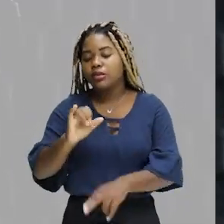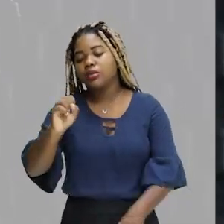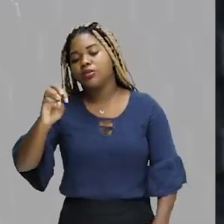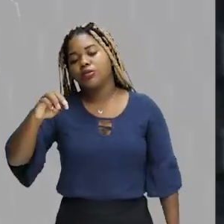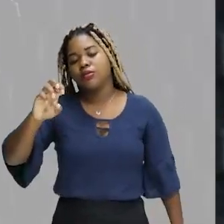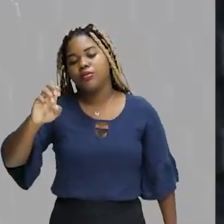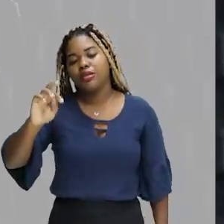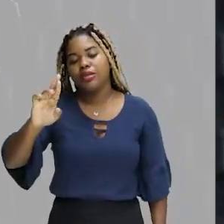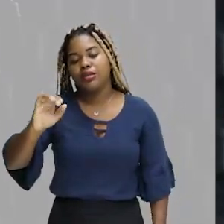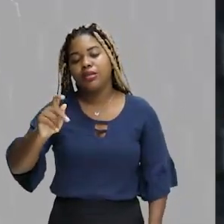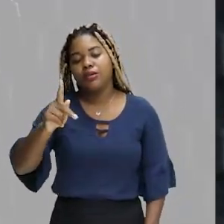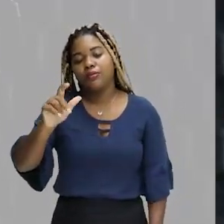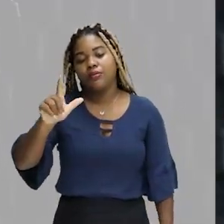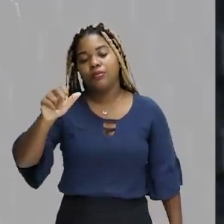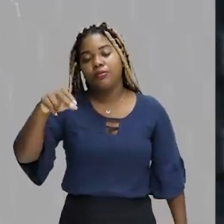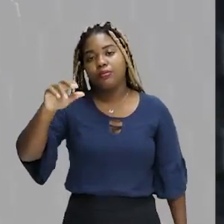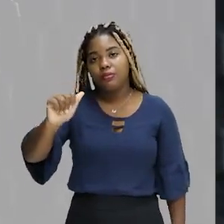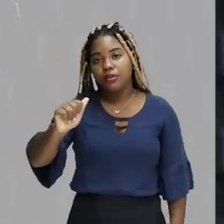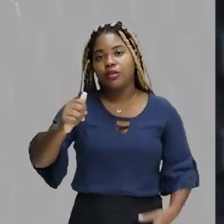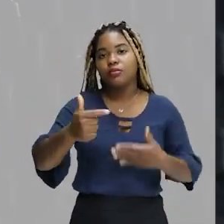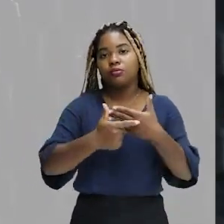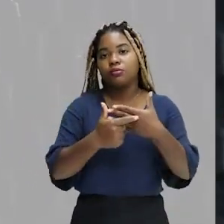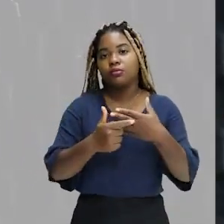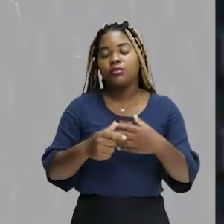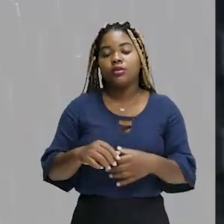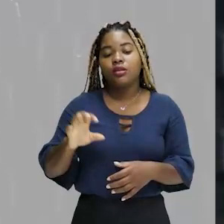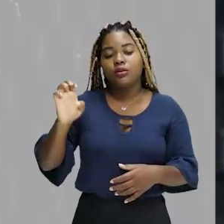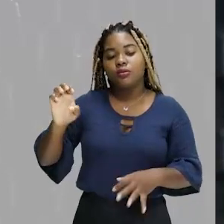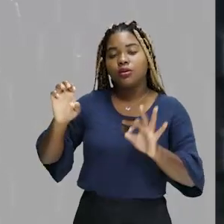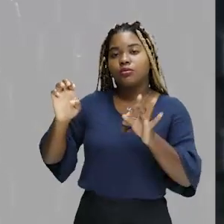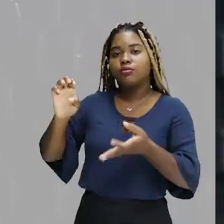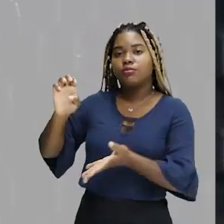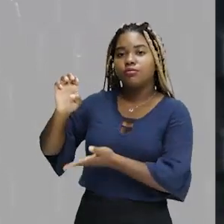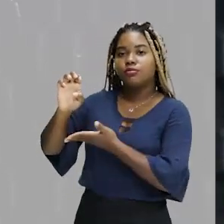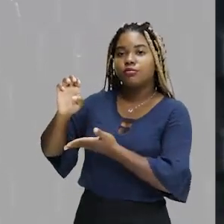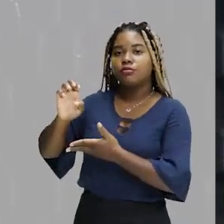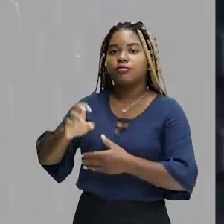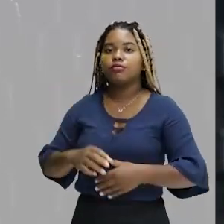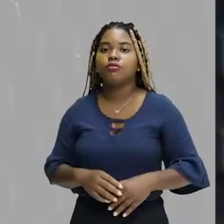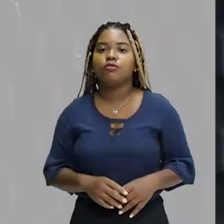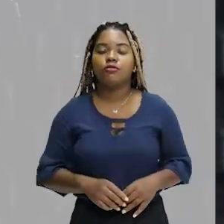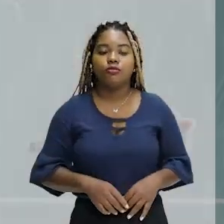isomeria plana de função. Então, a alternativa correta, a letra E.